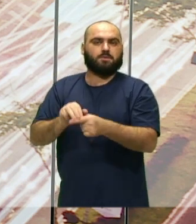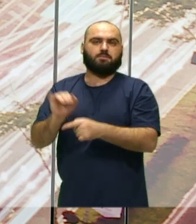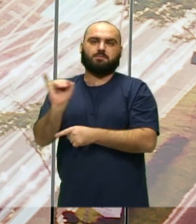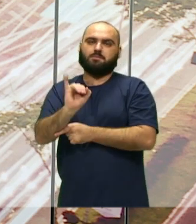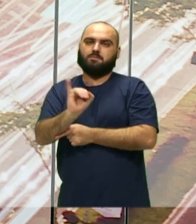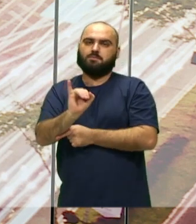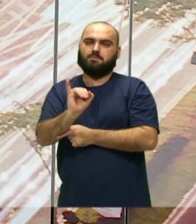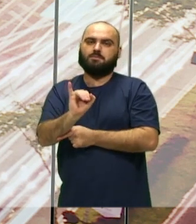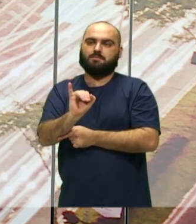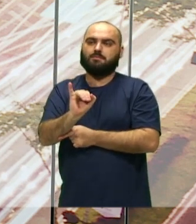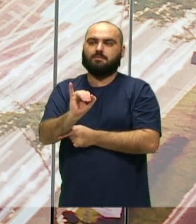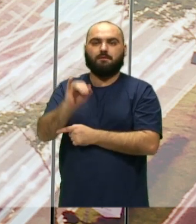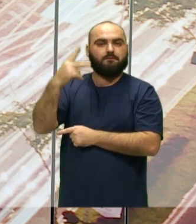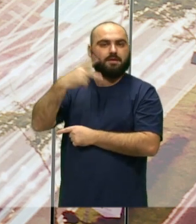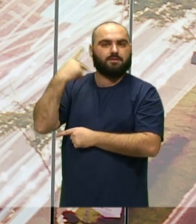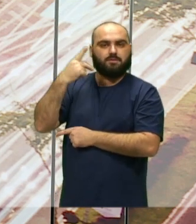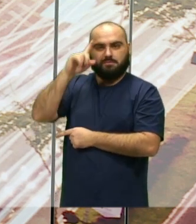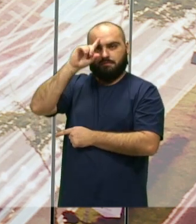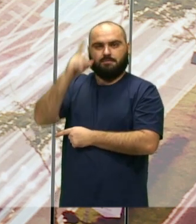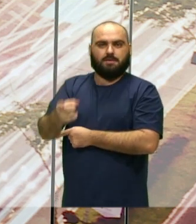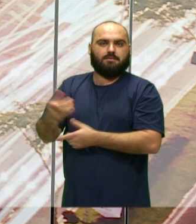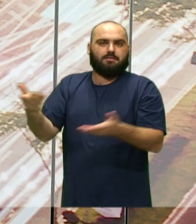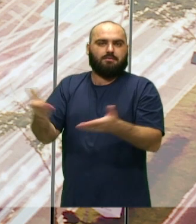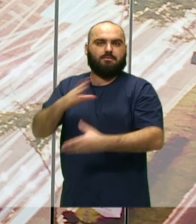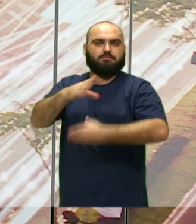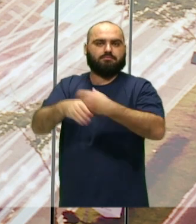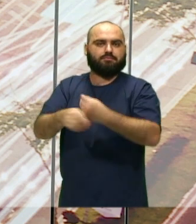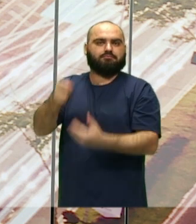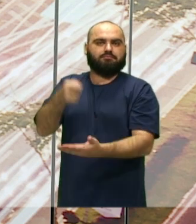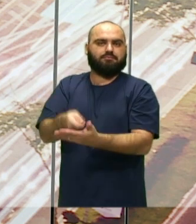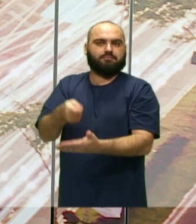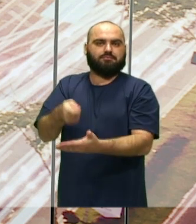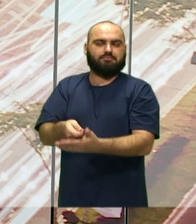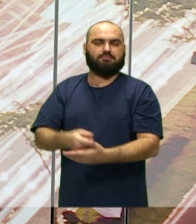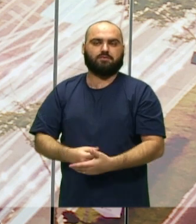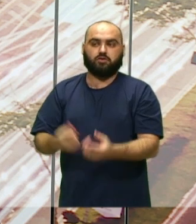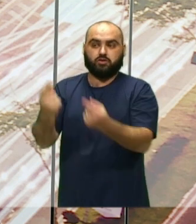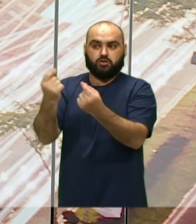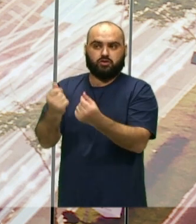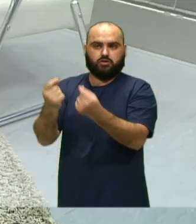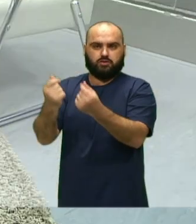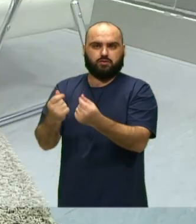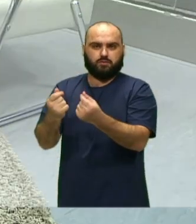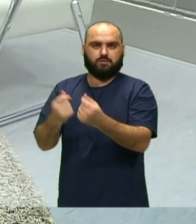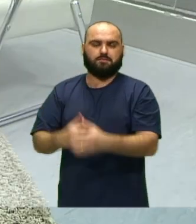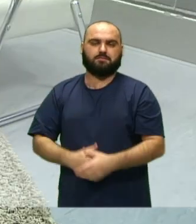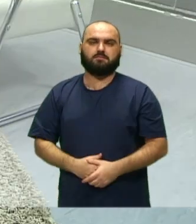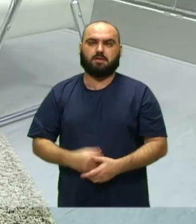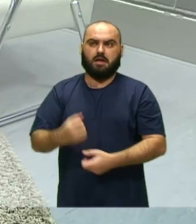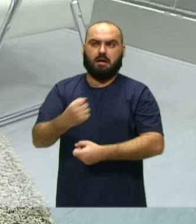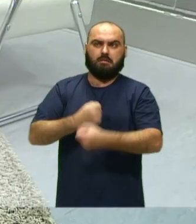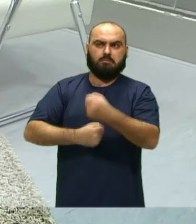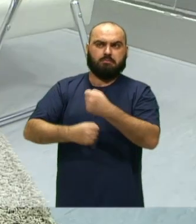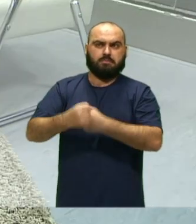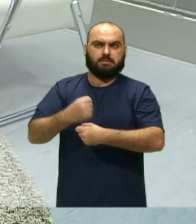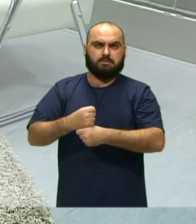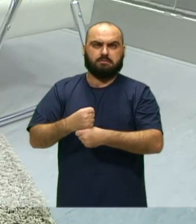podem, pelas emendas impositivas agora, destinar parte dos recursos, né? O ano passado foi